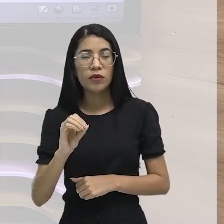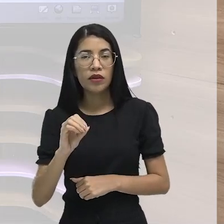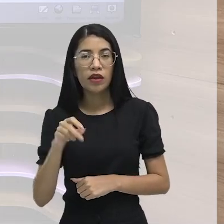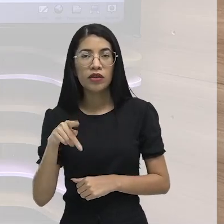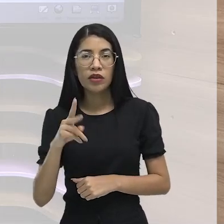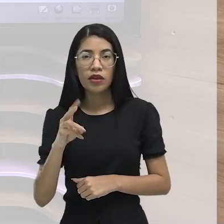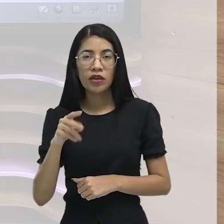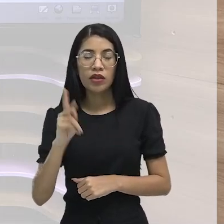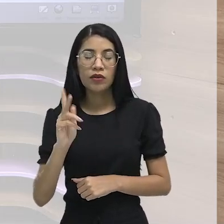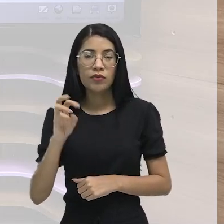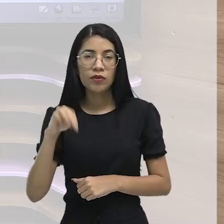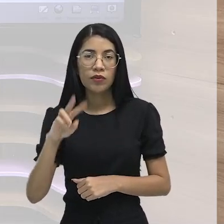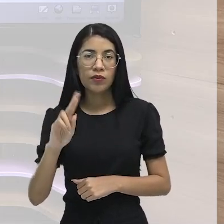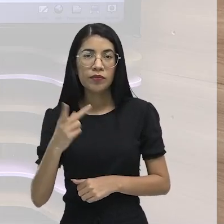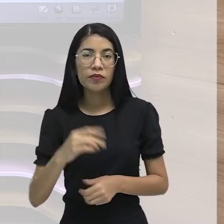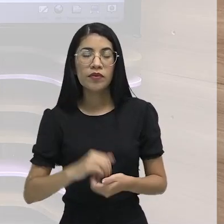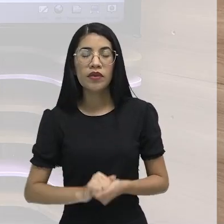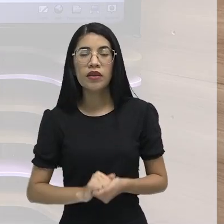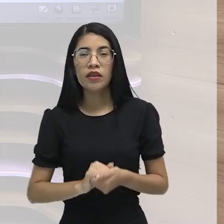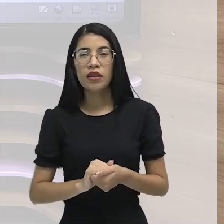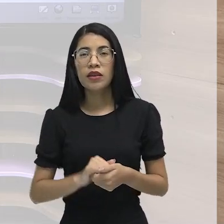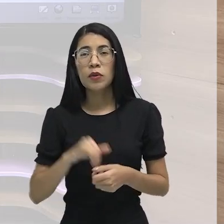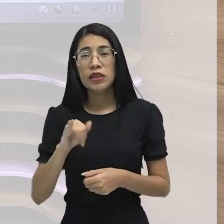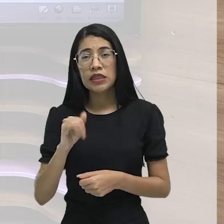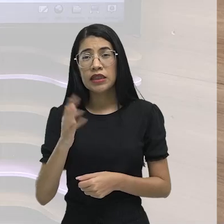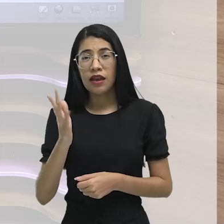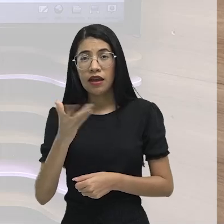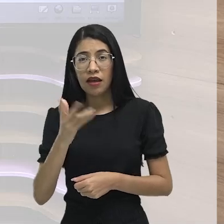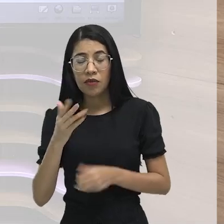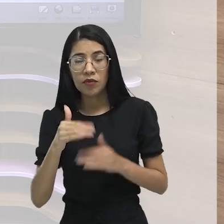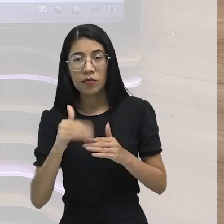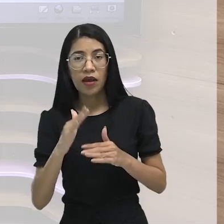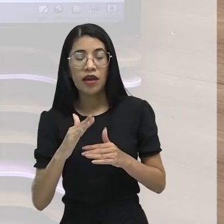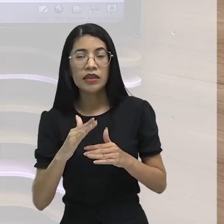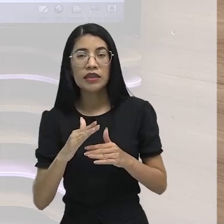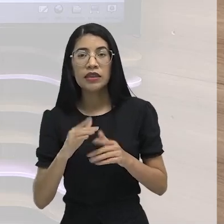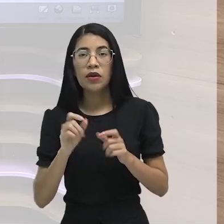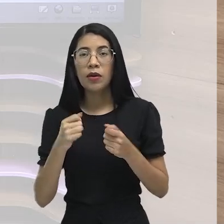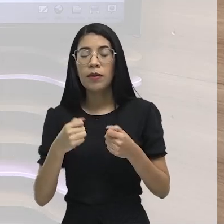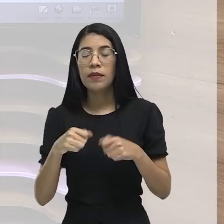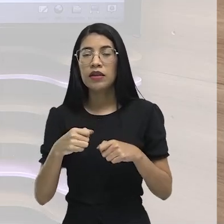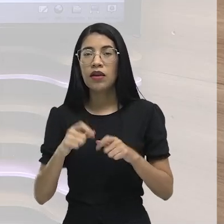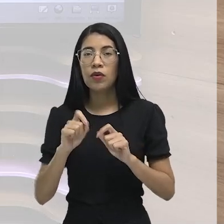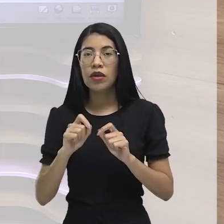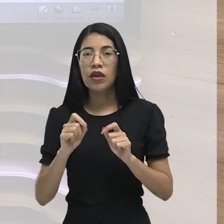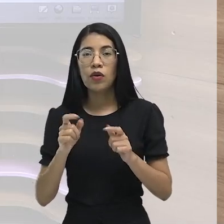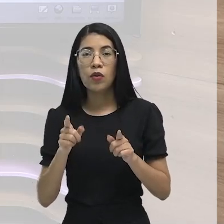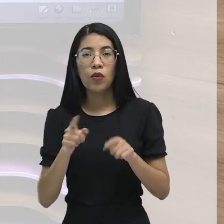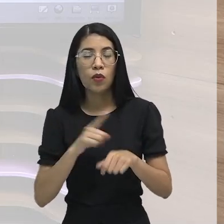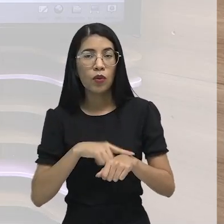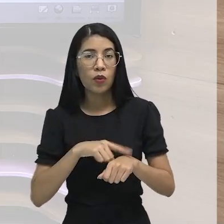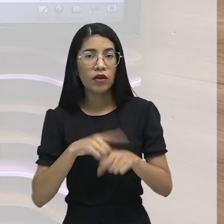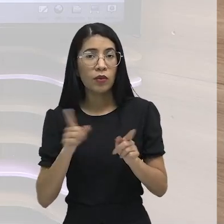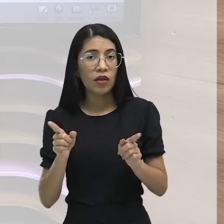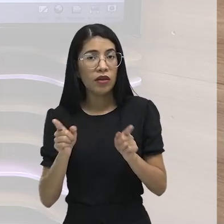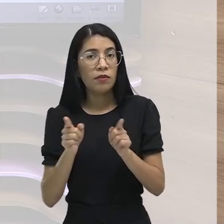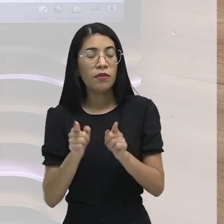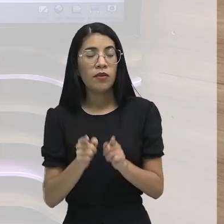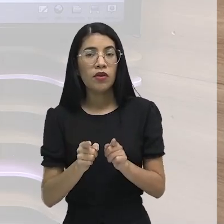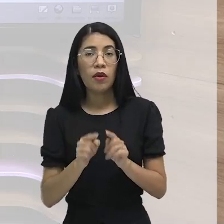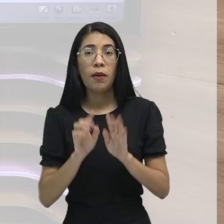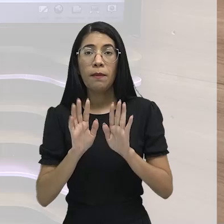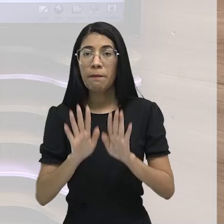rápido. Então, pela lógica, se ele está indo mais rápido, ele deveria fazer o trajeto em menos tempo. Mas o